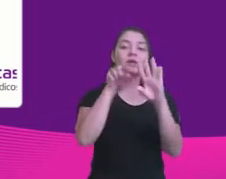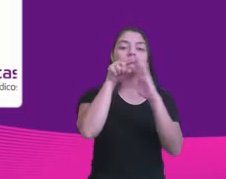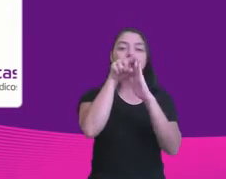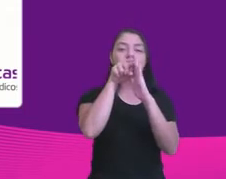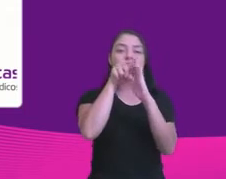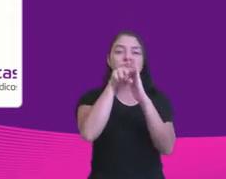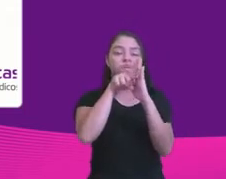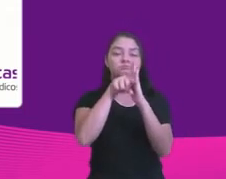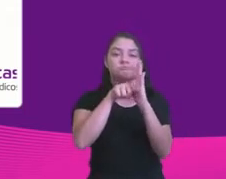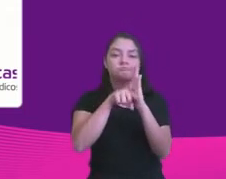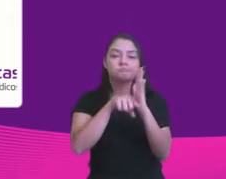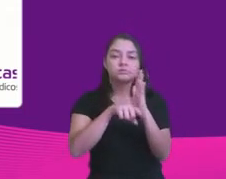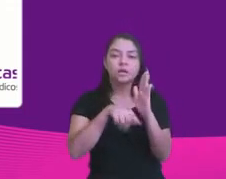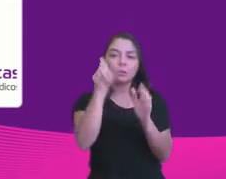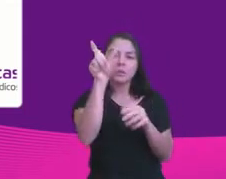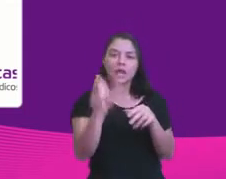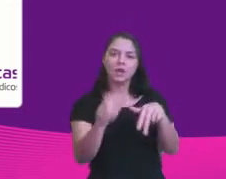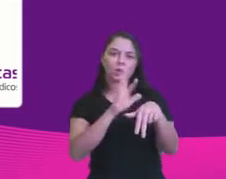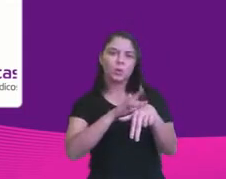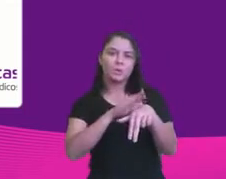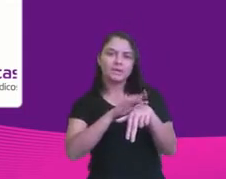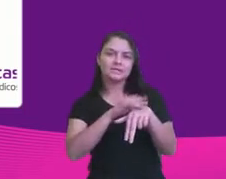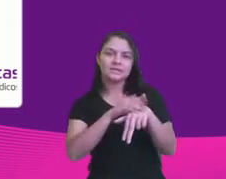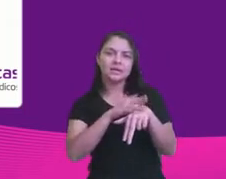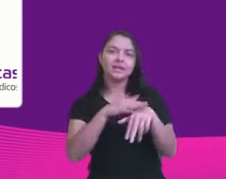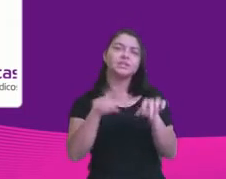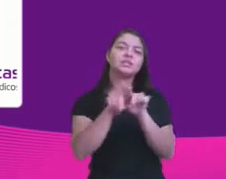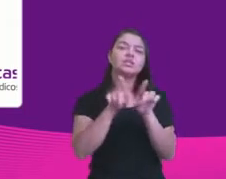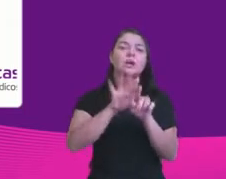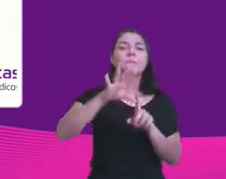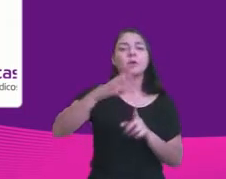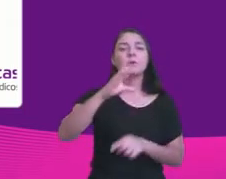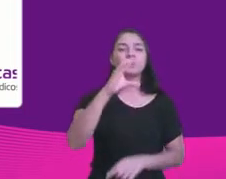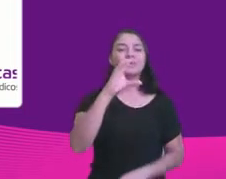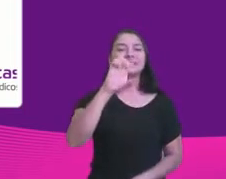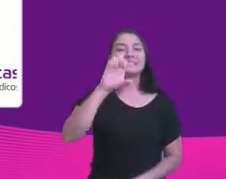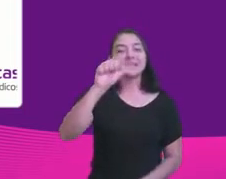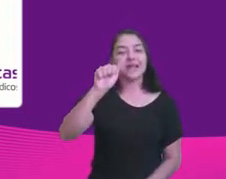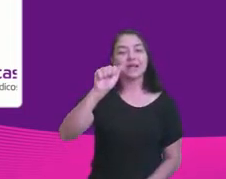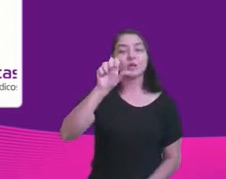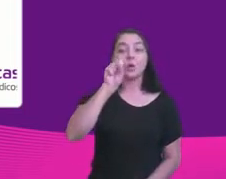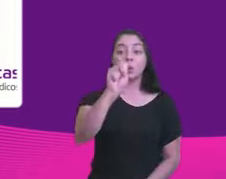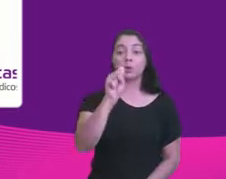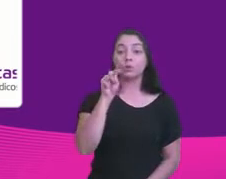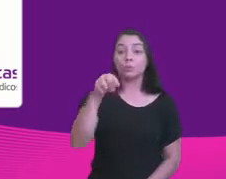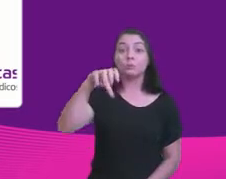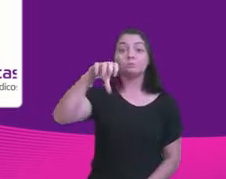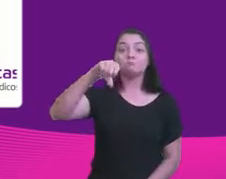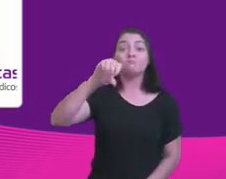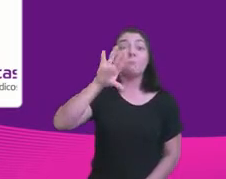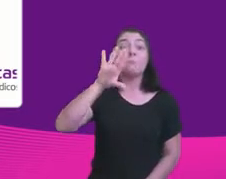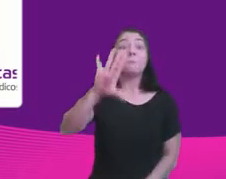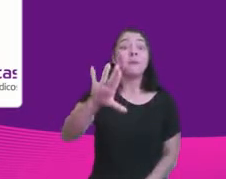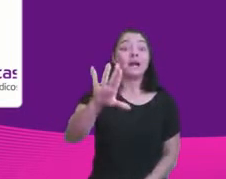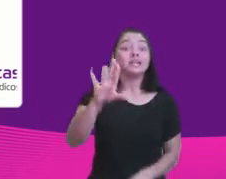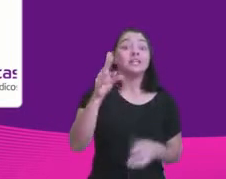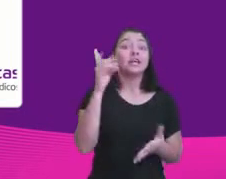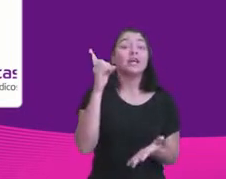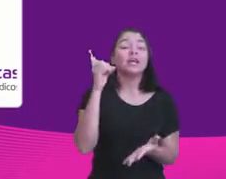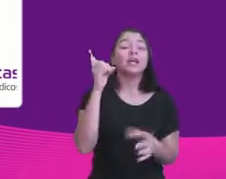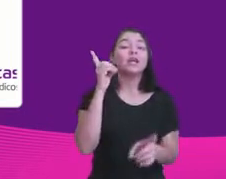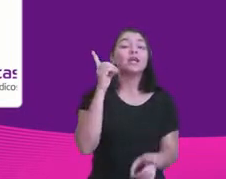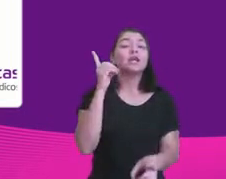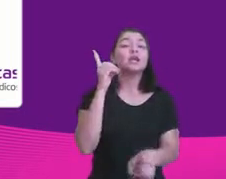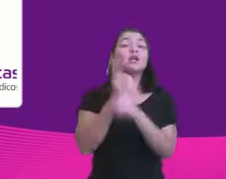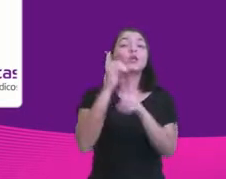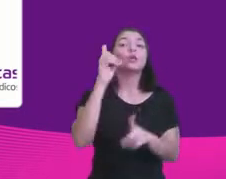desse paciente, tinha um CEA de 8,9, mas foi diagnosticado um HIV, né? Nesse momento